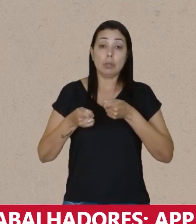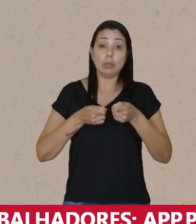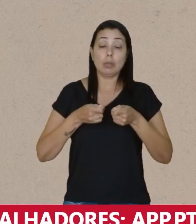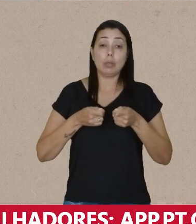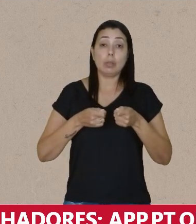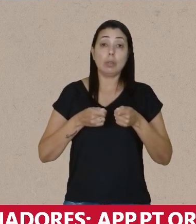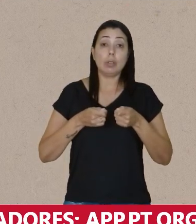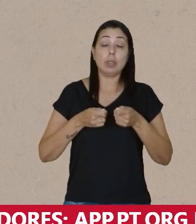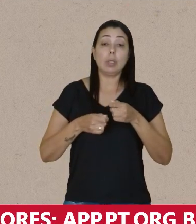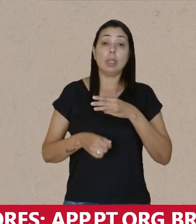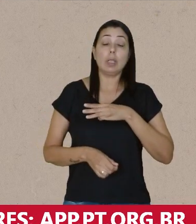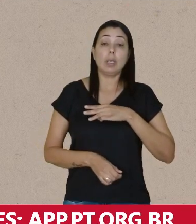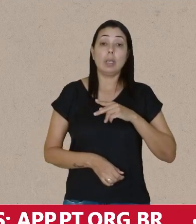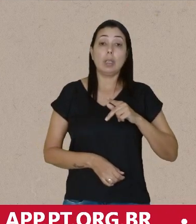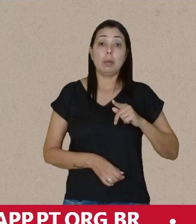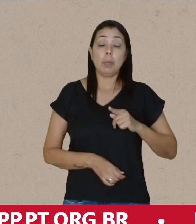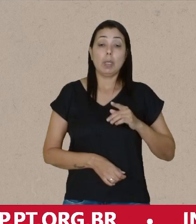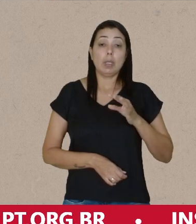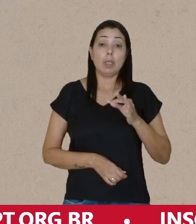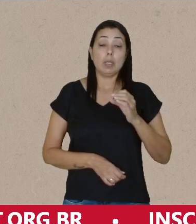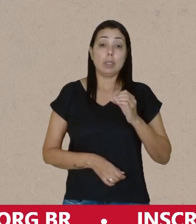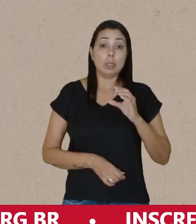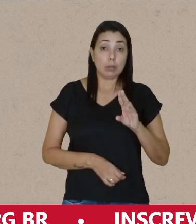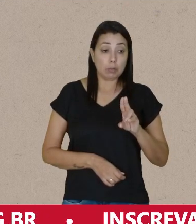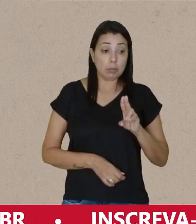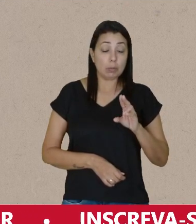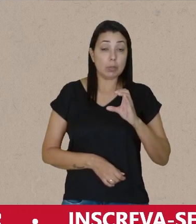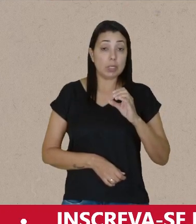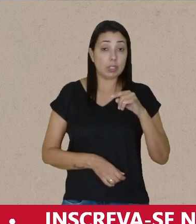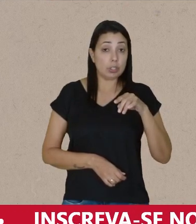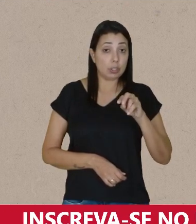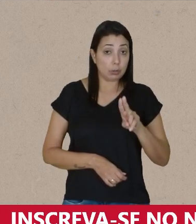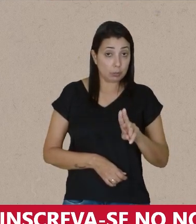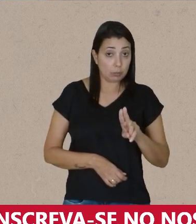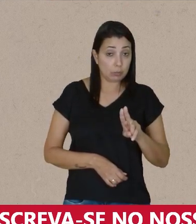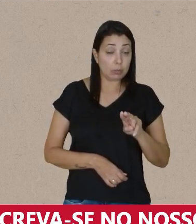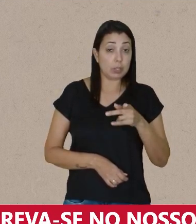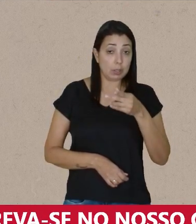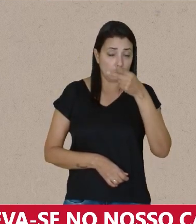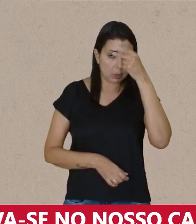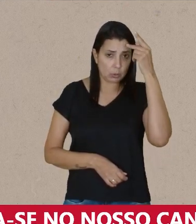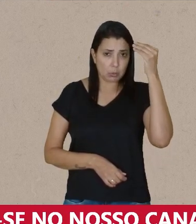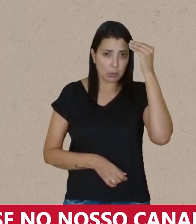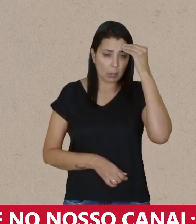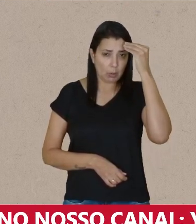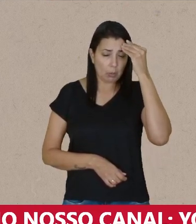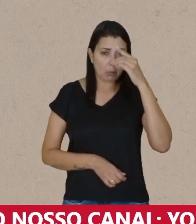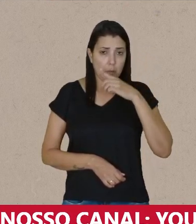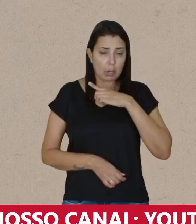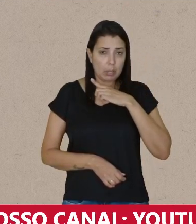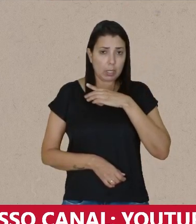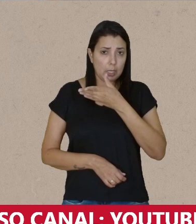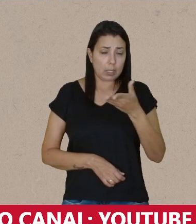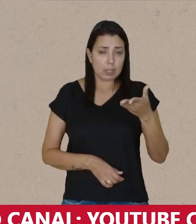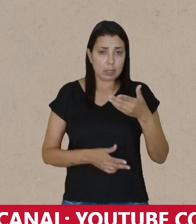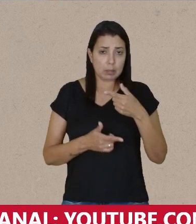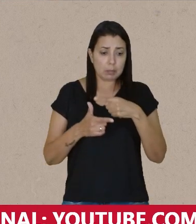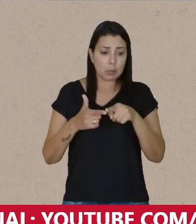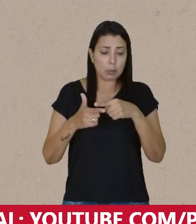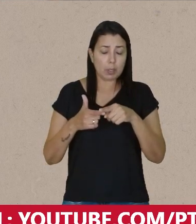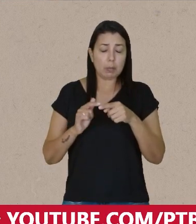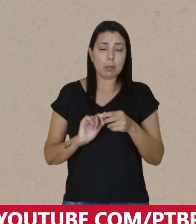Ministério Público, TCU, CGU, né, os culpados, né, dessa tragédia e que eles possam